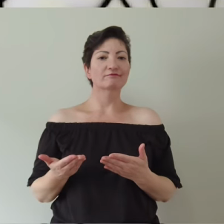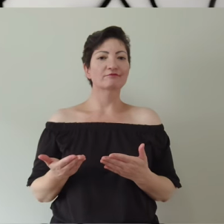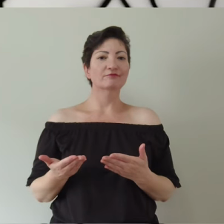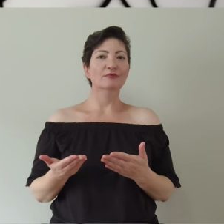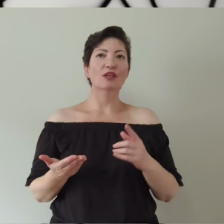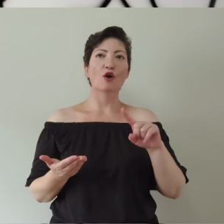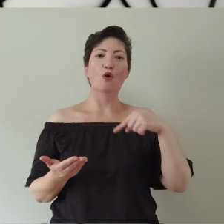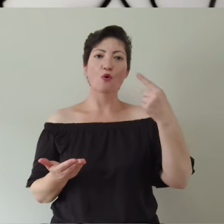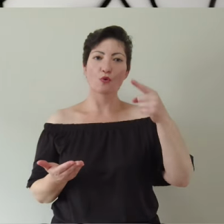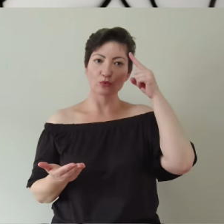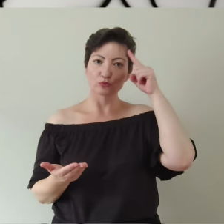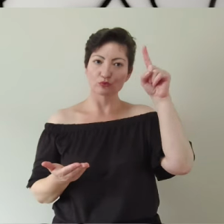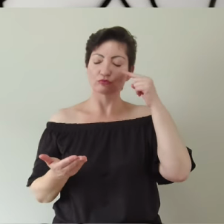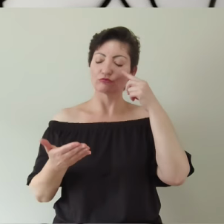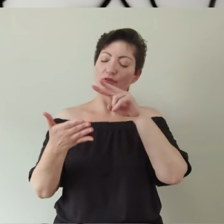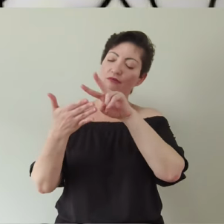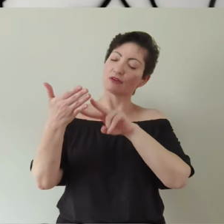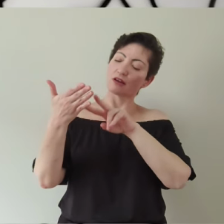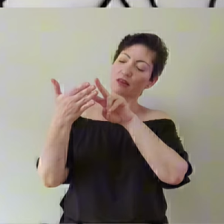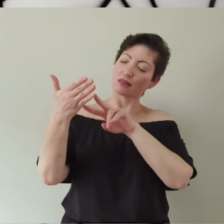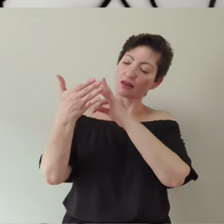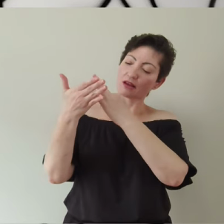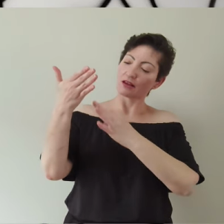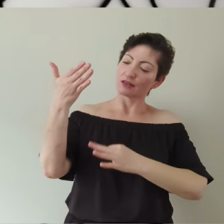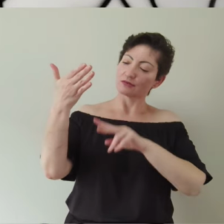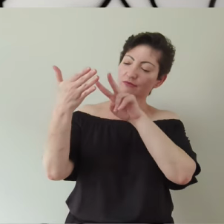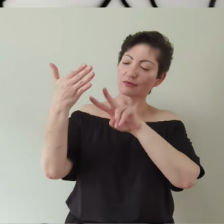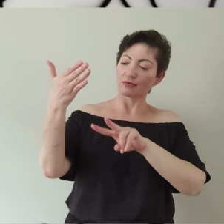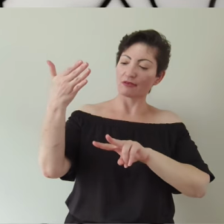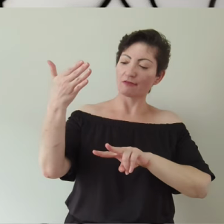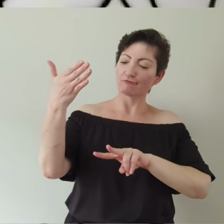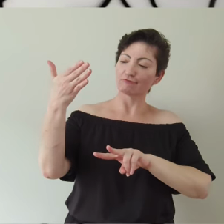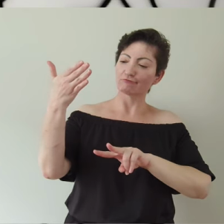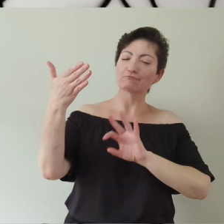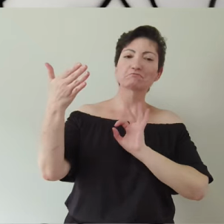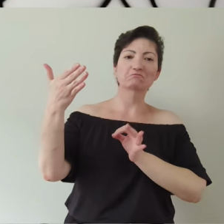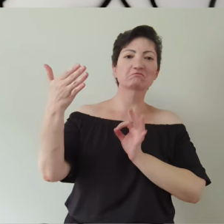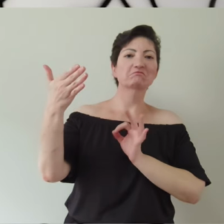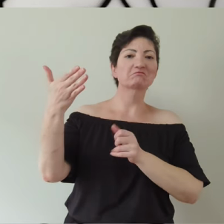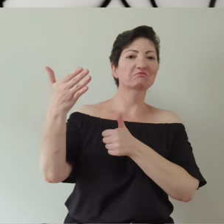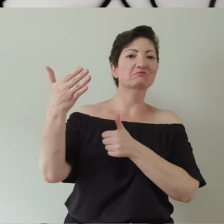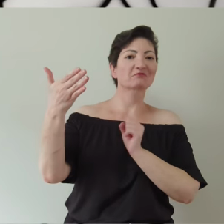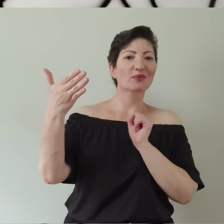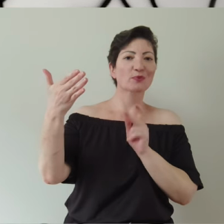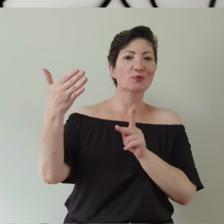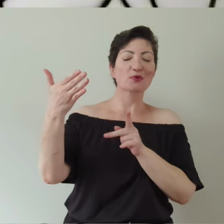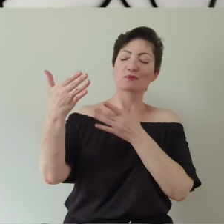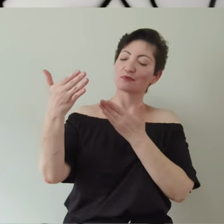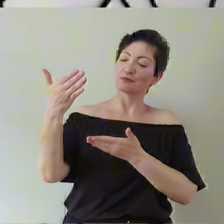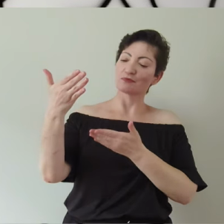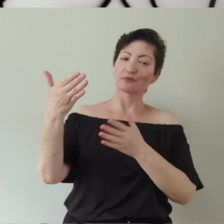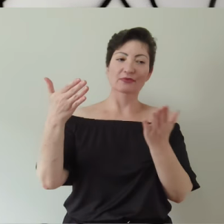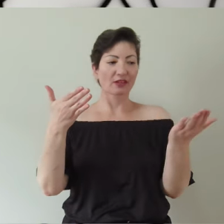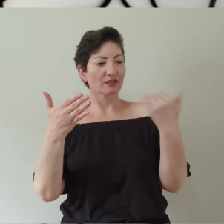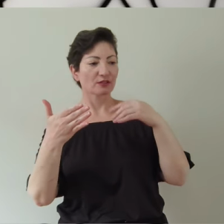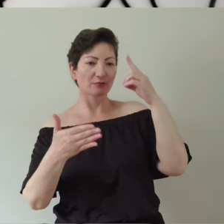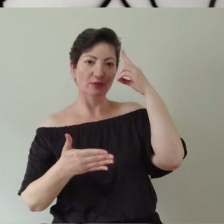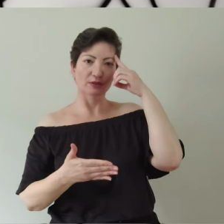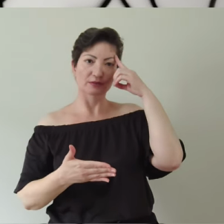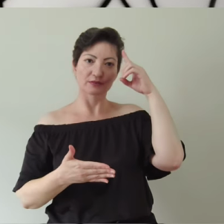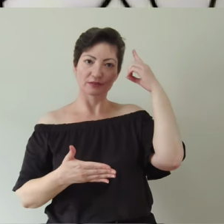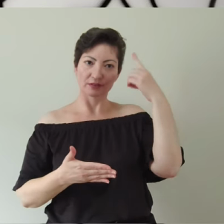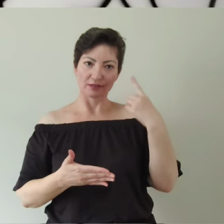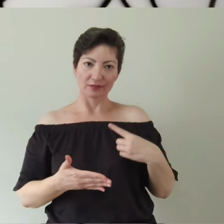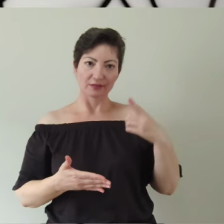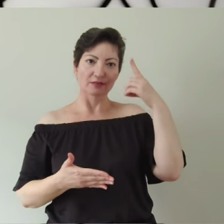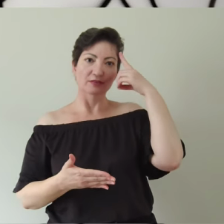no outro dia eu fui olhar o texto e falei, não, realmente eu acho que é isso. E aí eu reuni com o Davi, o Jonas